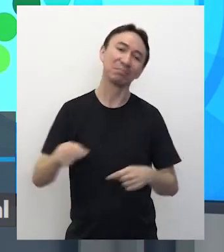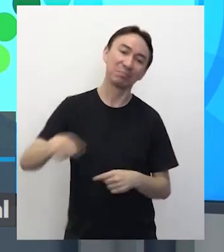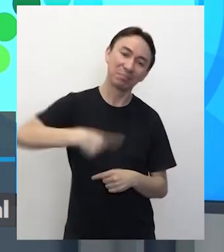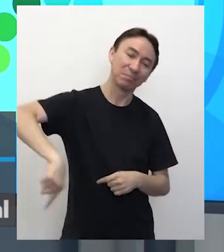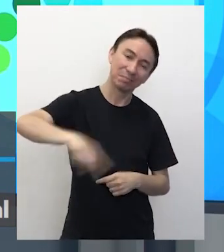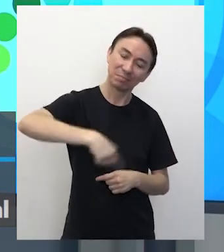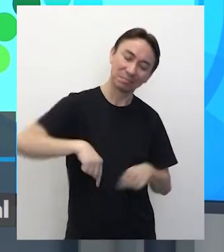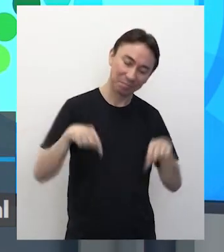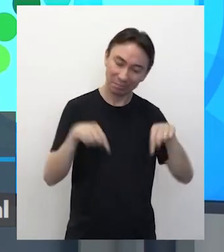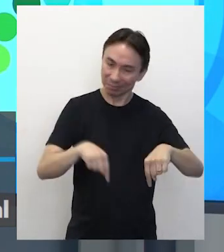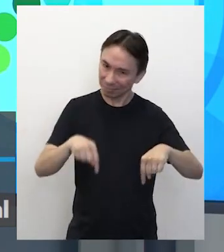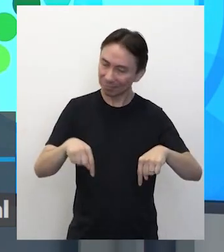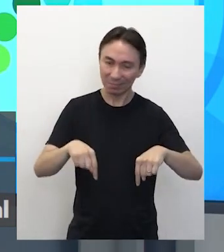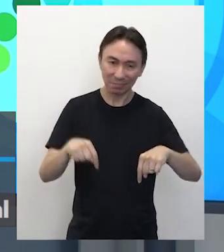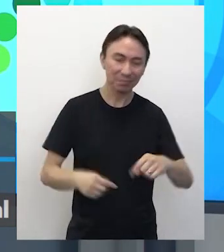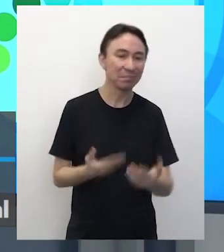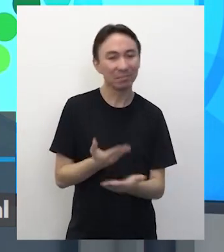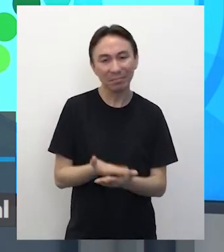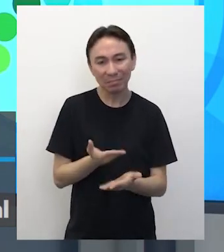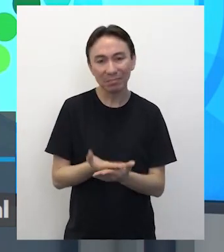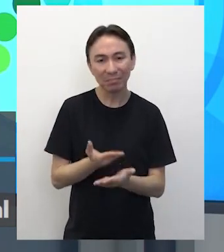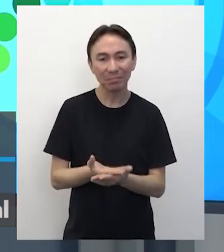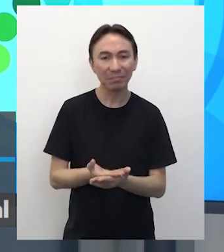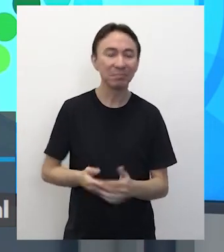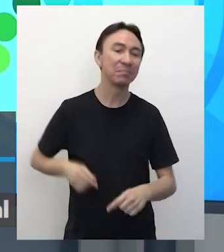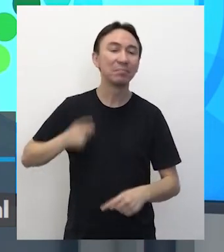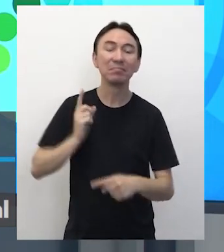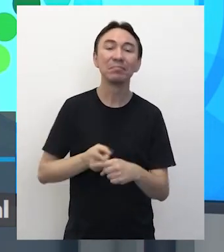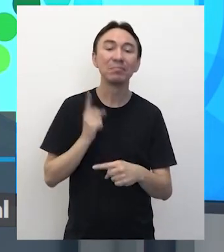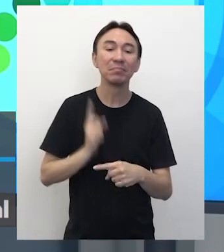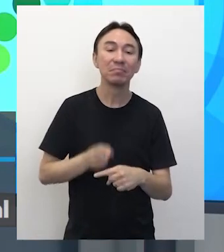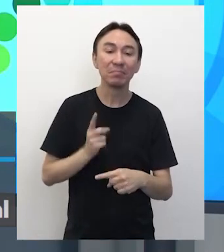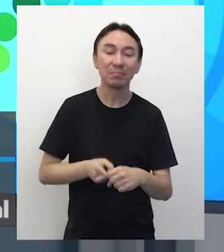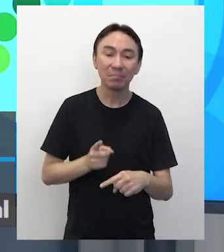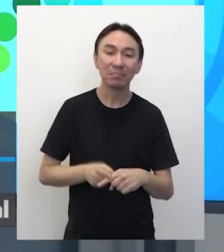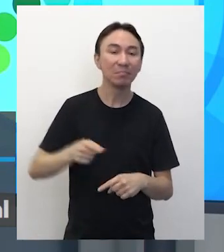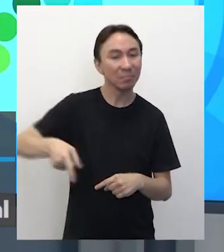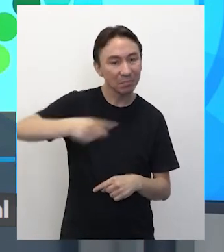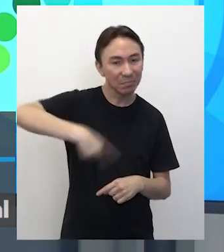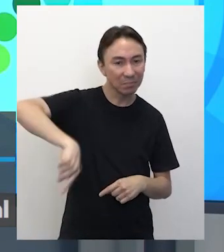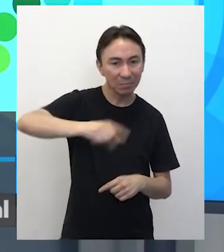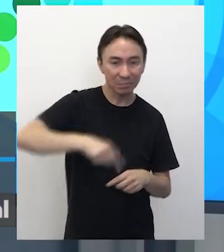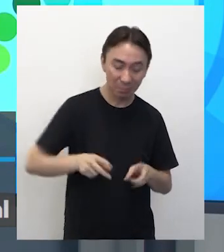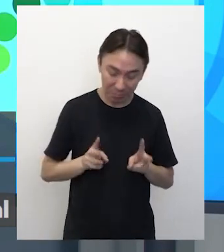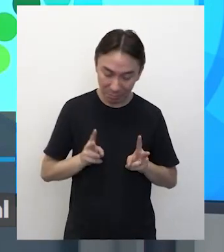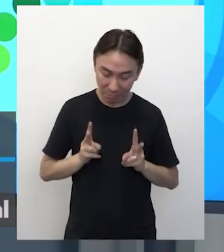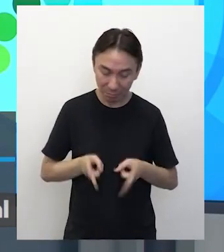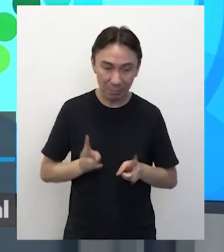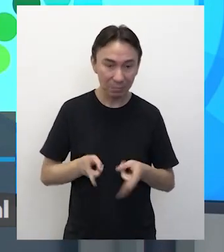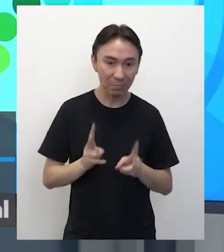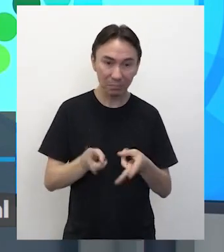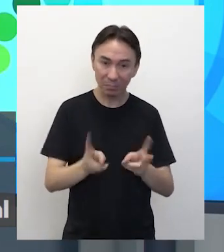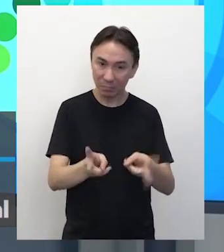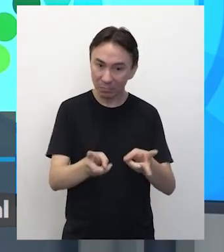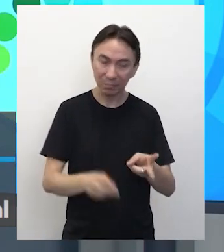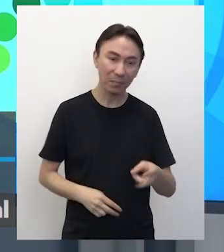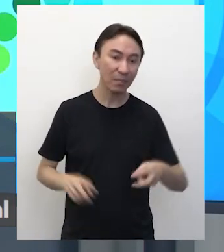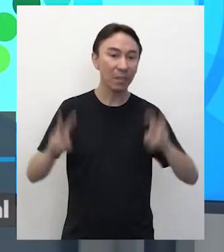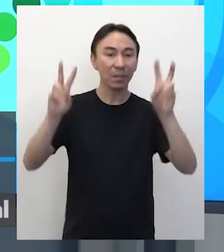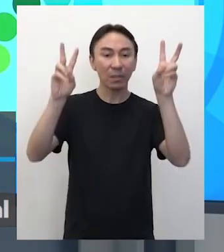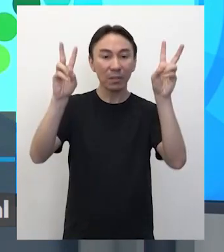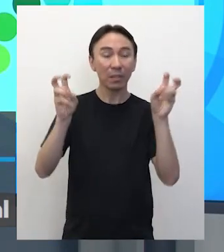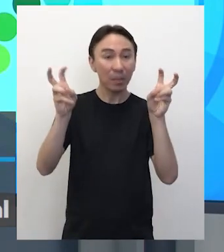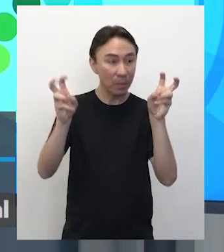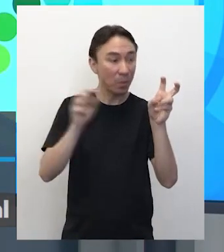especial, porque nós vamos continuar vendo, vamos retomar, né, o tema das